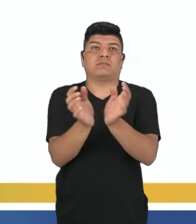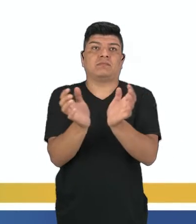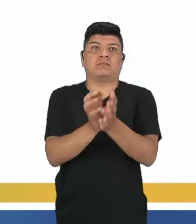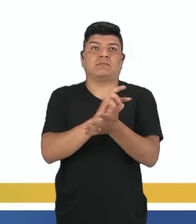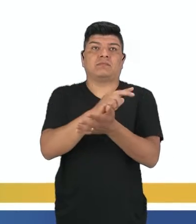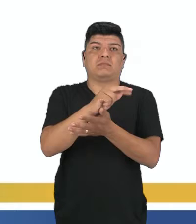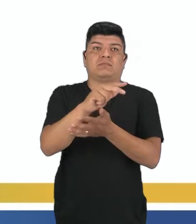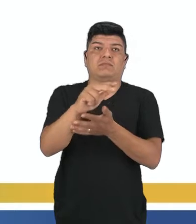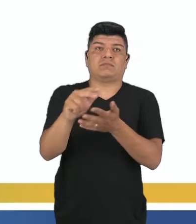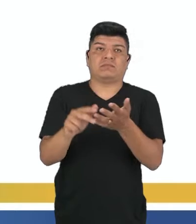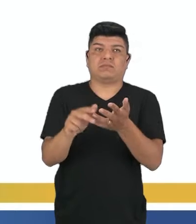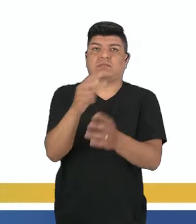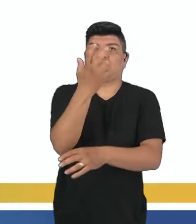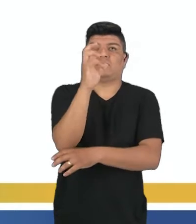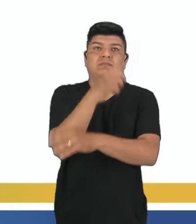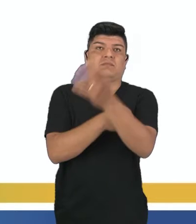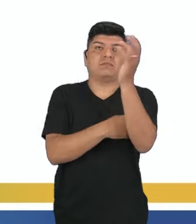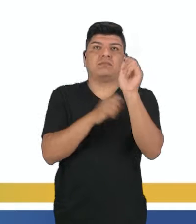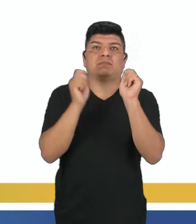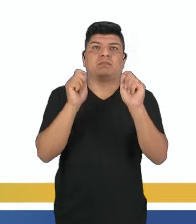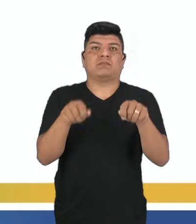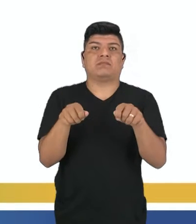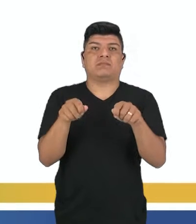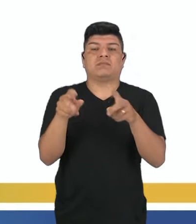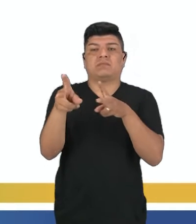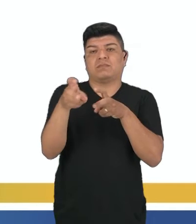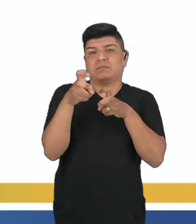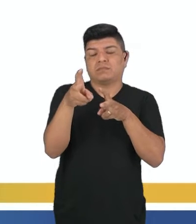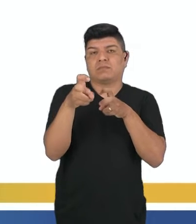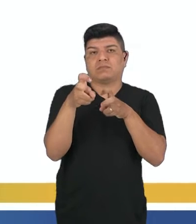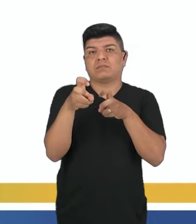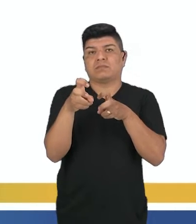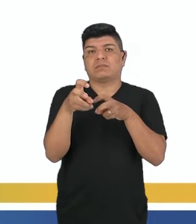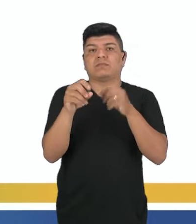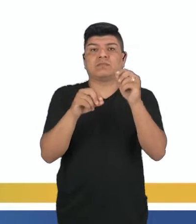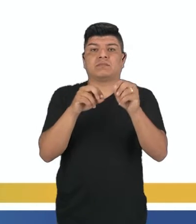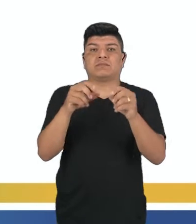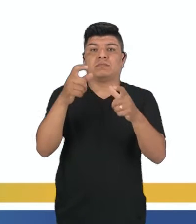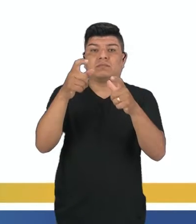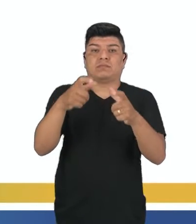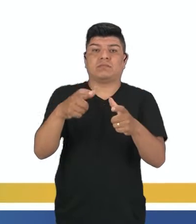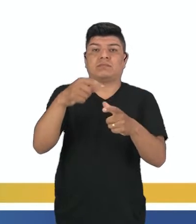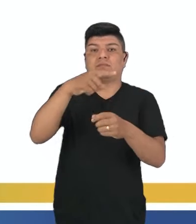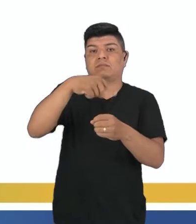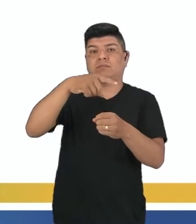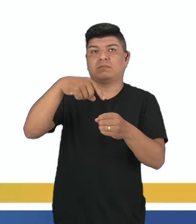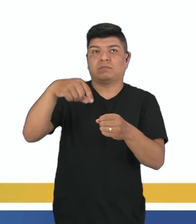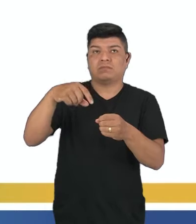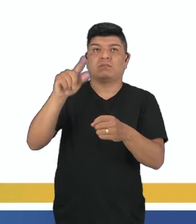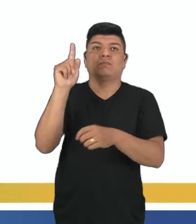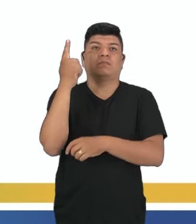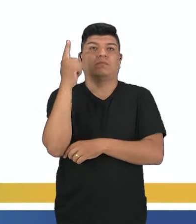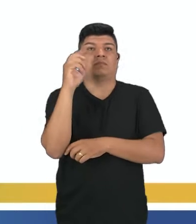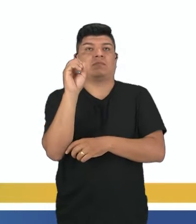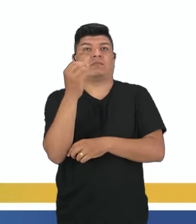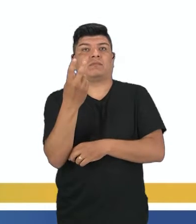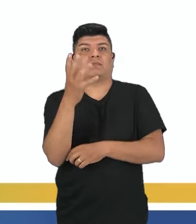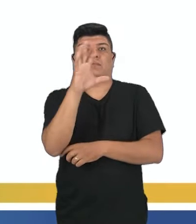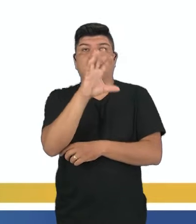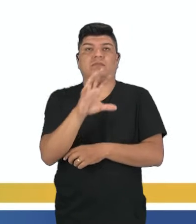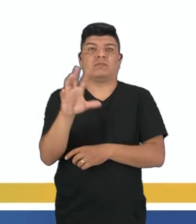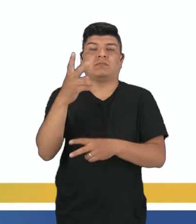de vegetação e que podem ser identificados a nível regional com condições de geologia e